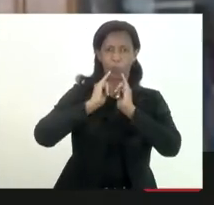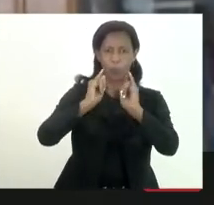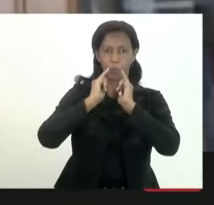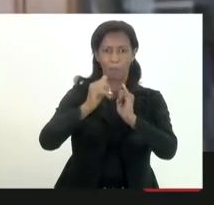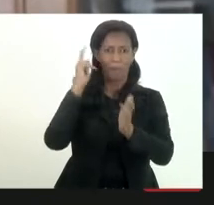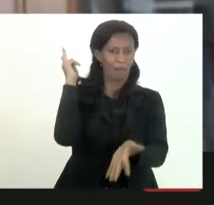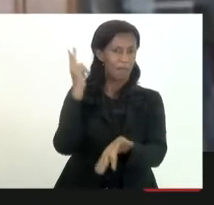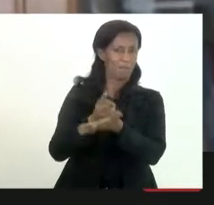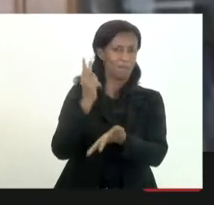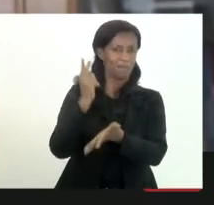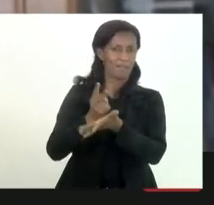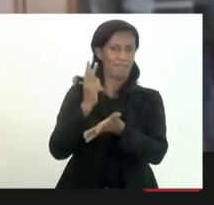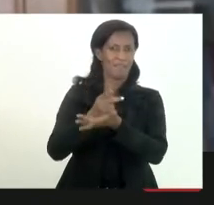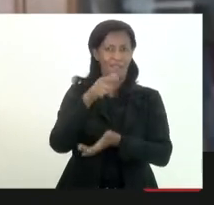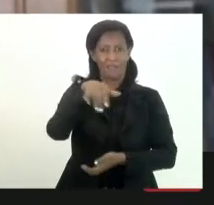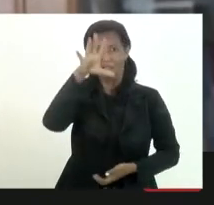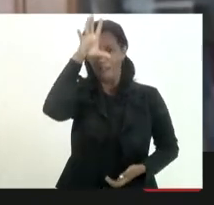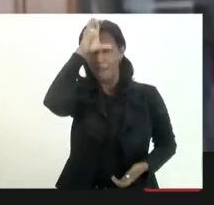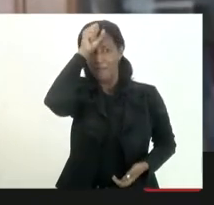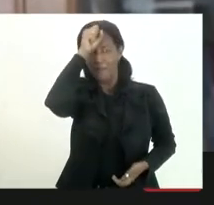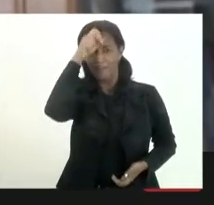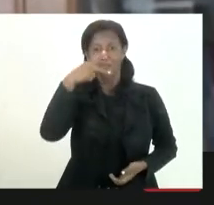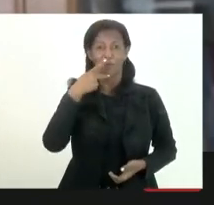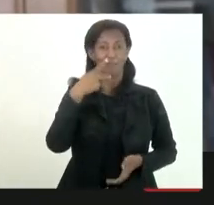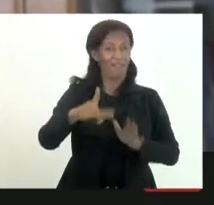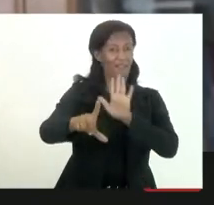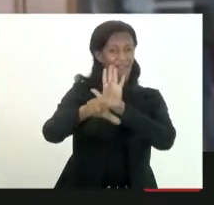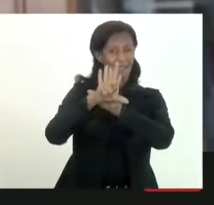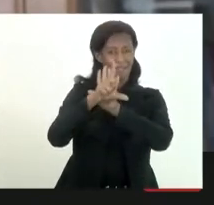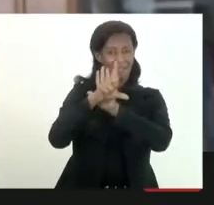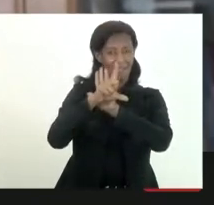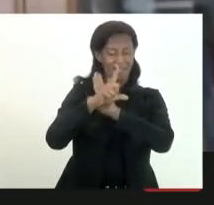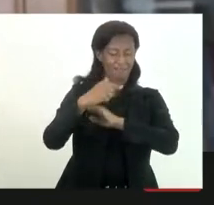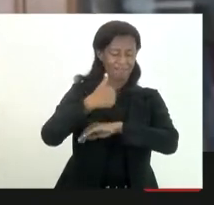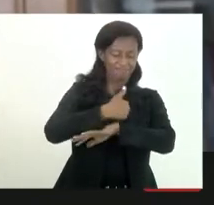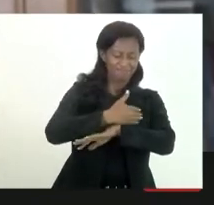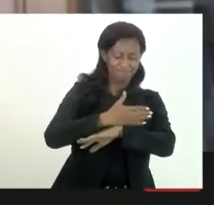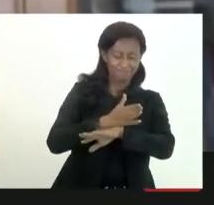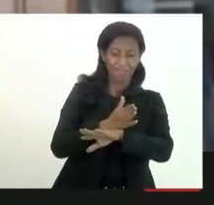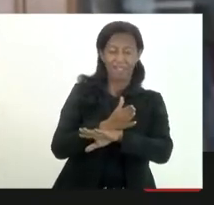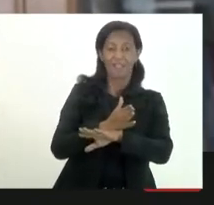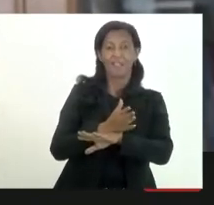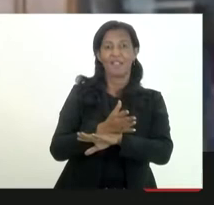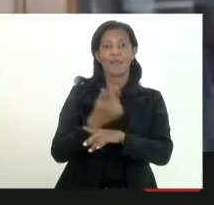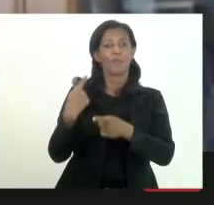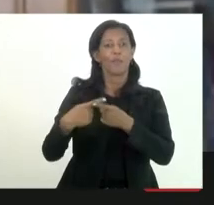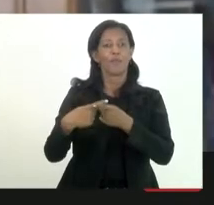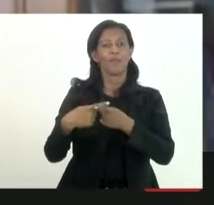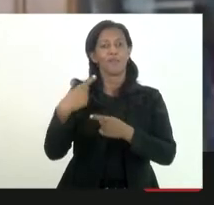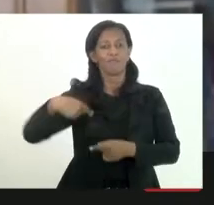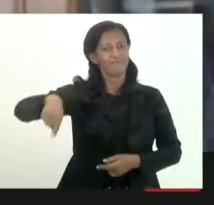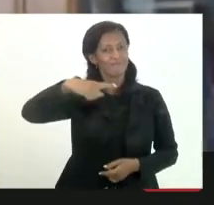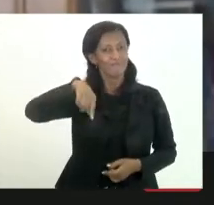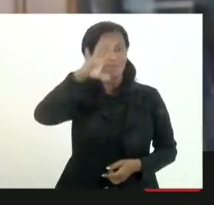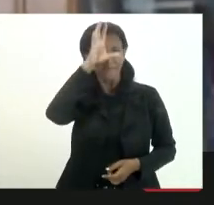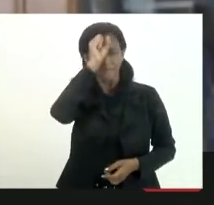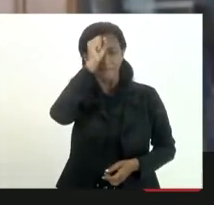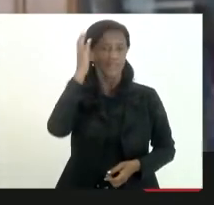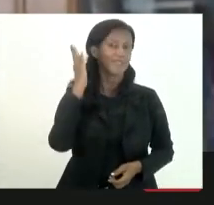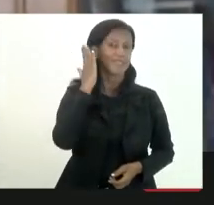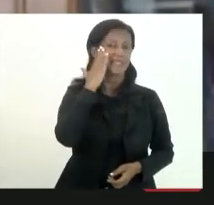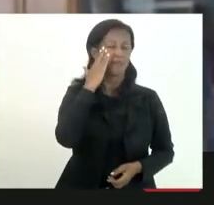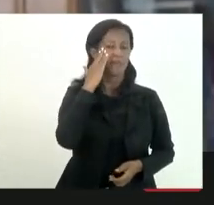vosso aprendizado. Então, citar leis aqui frequentemente é muito bom, porque nós aprendemos. Sabemos que a